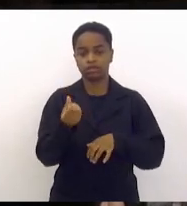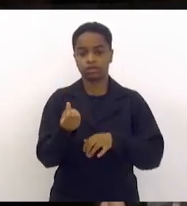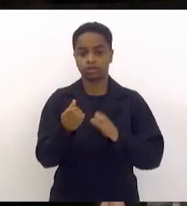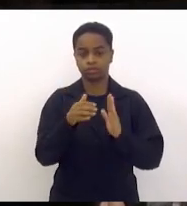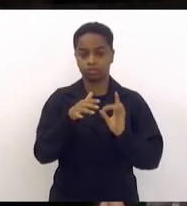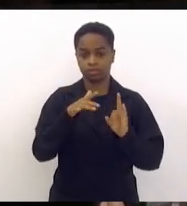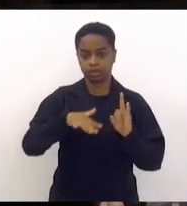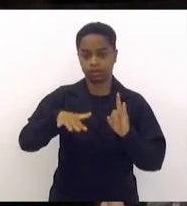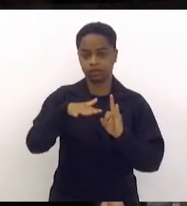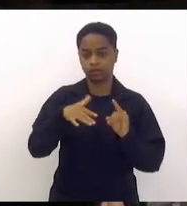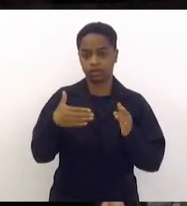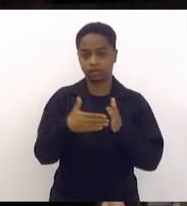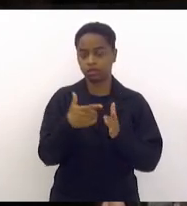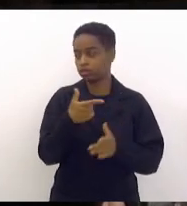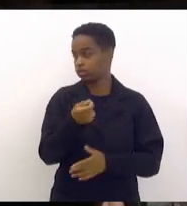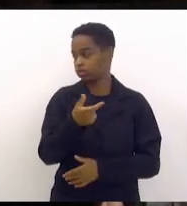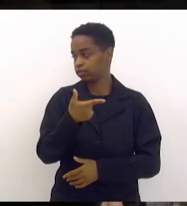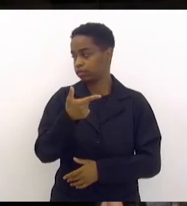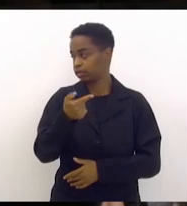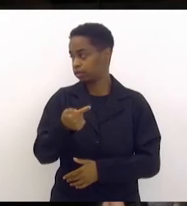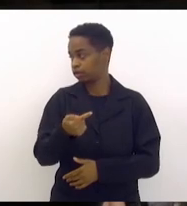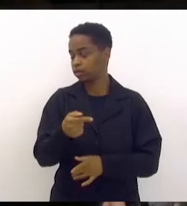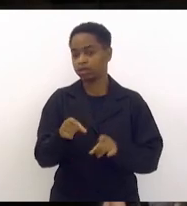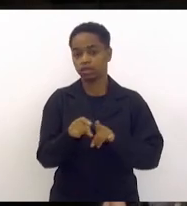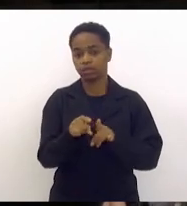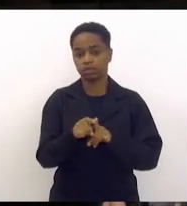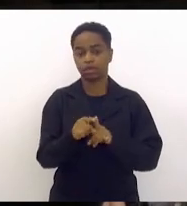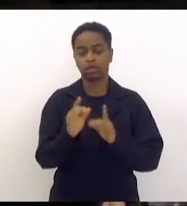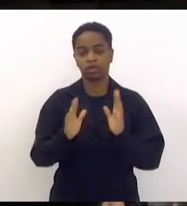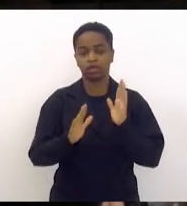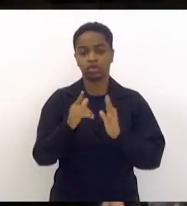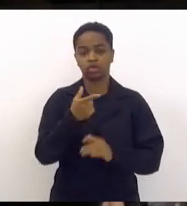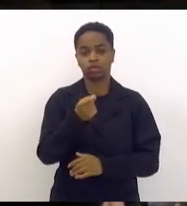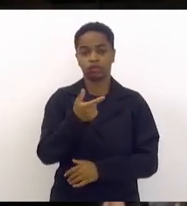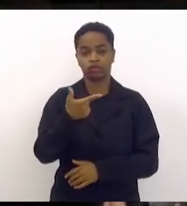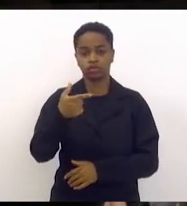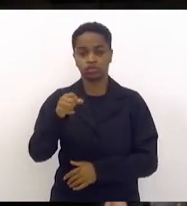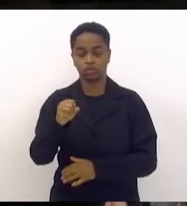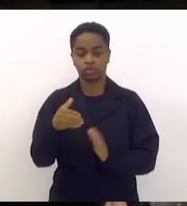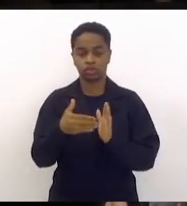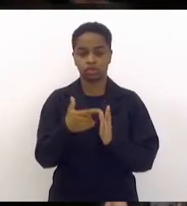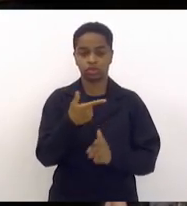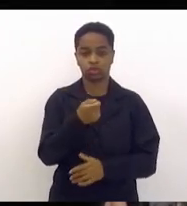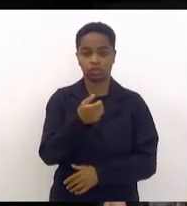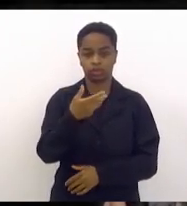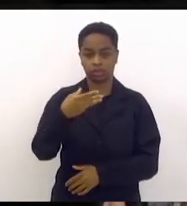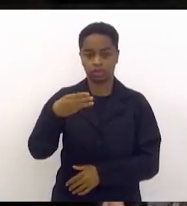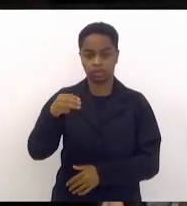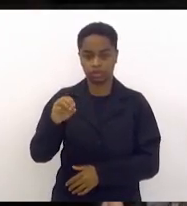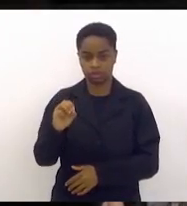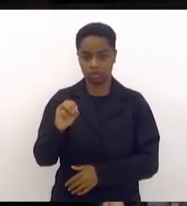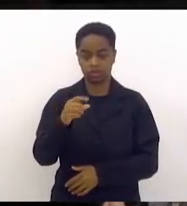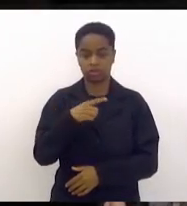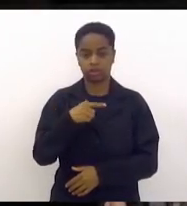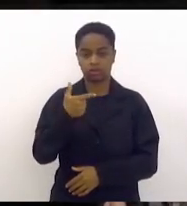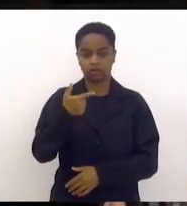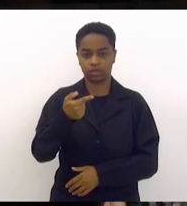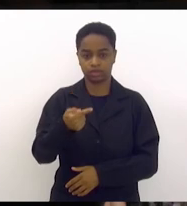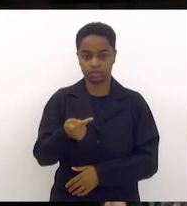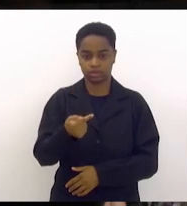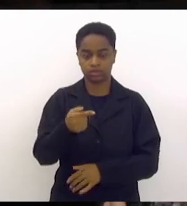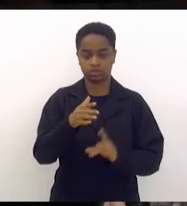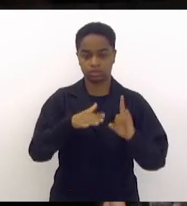de 2027 e entre 2028 e 2030 né o mais 27